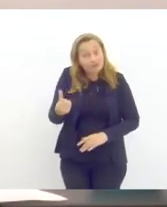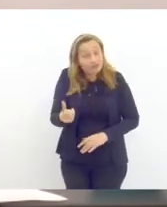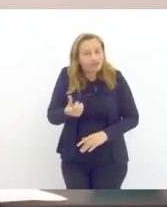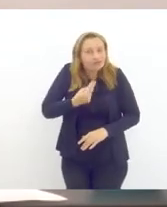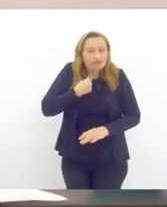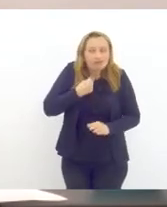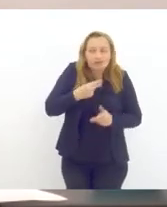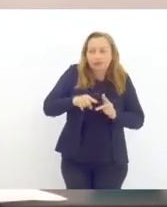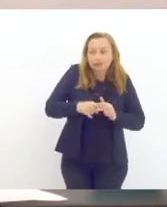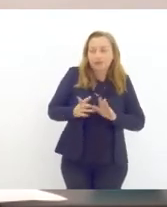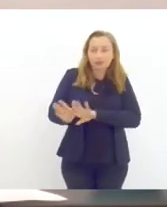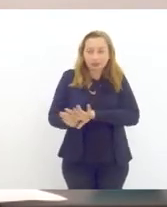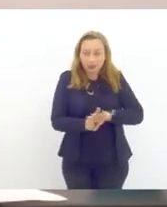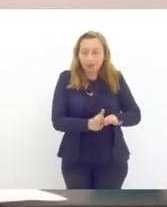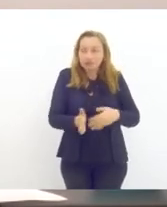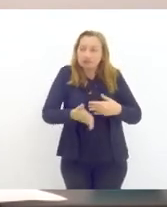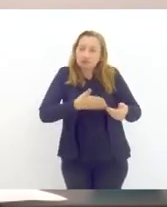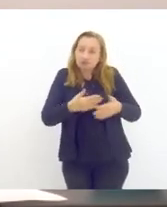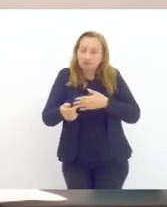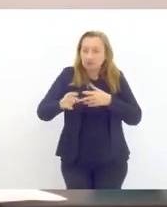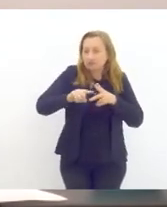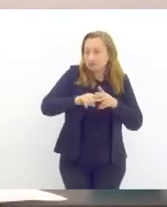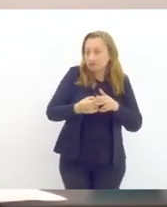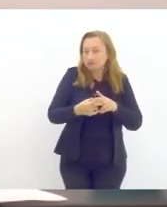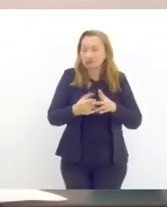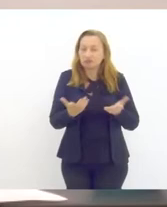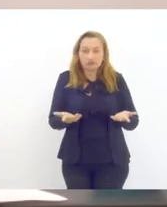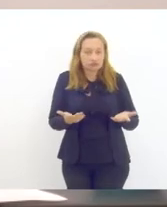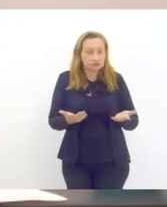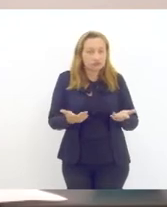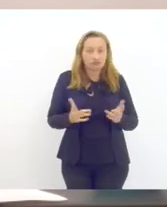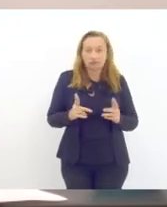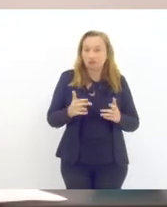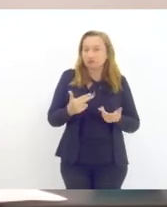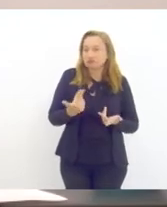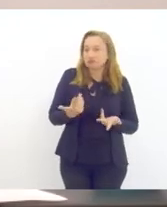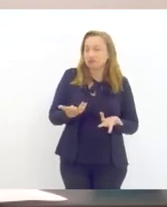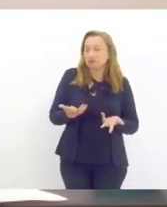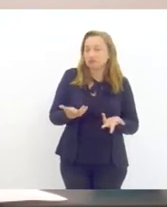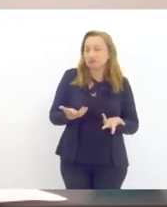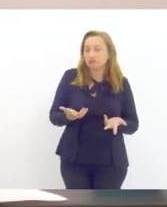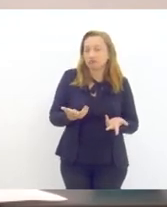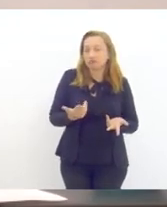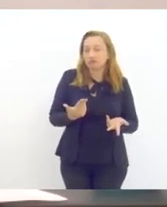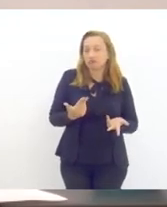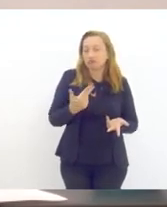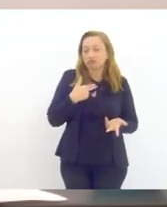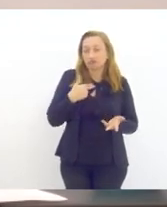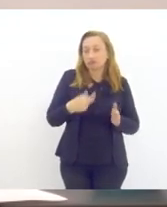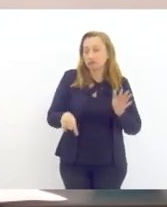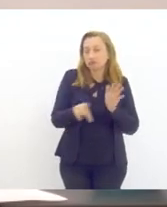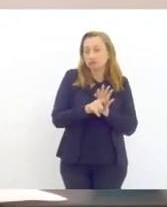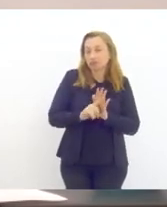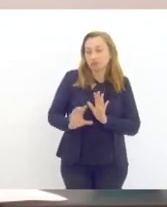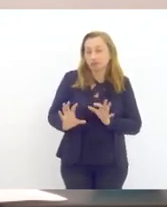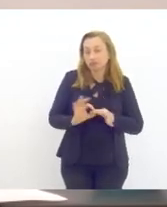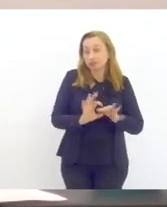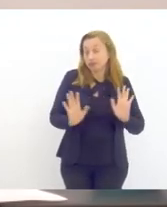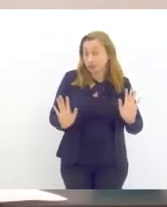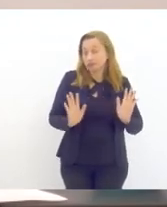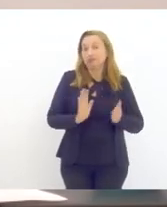nisso. Então, qualquer modificação ou regulamentação da mesma não cabe ser em lei complementar sem lei